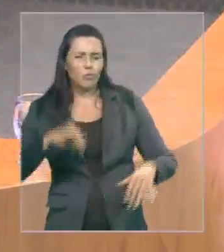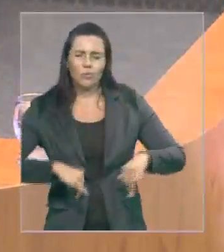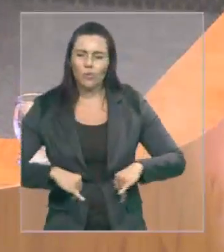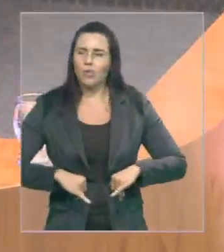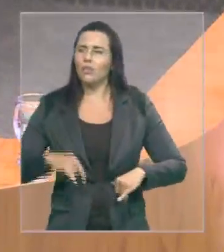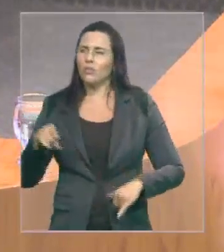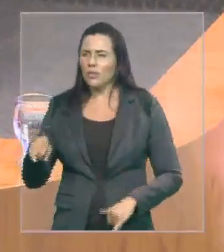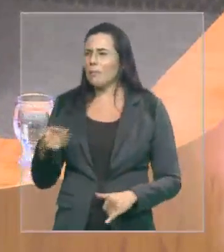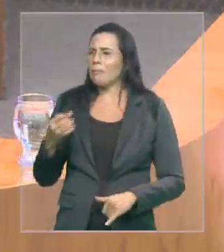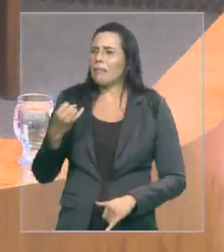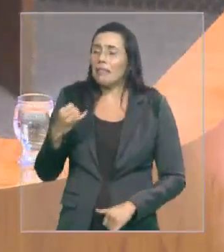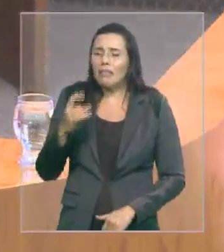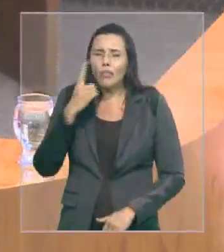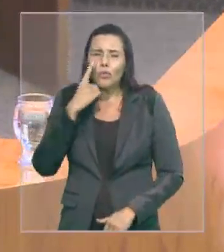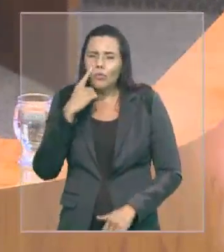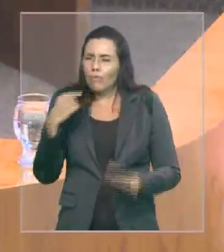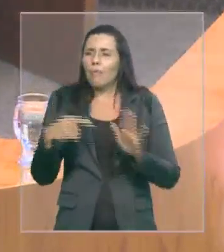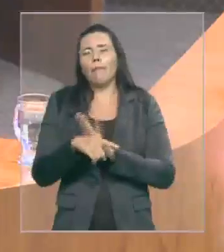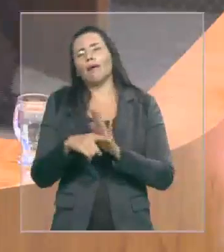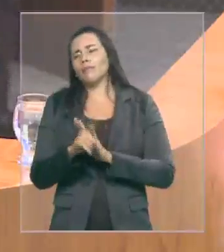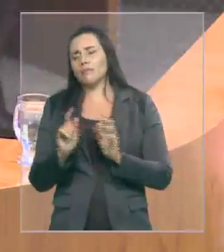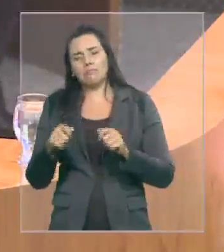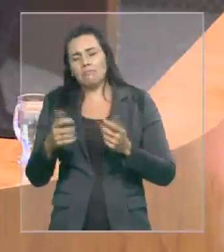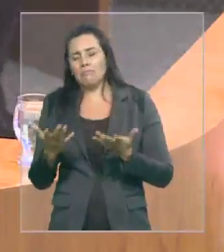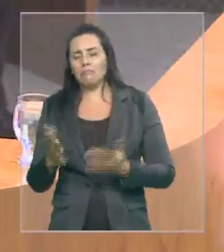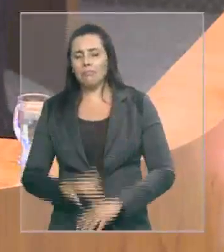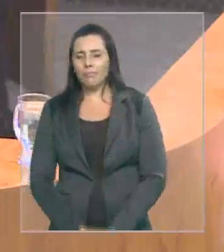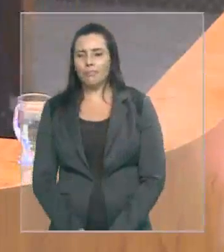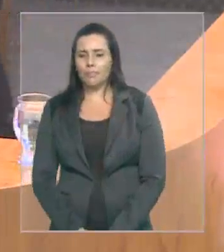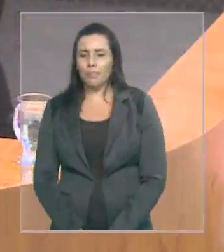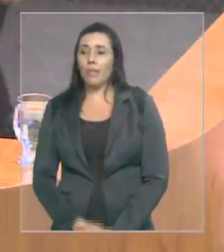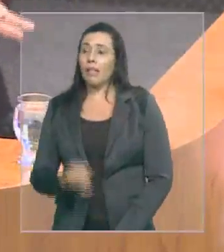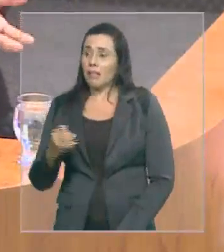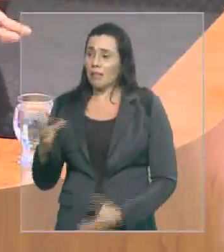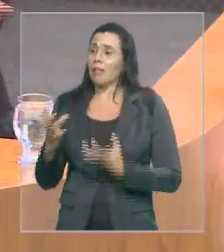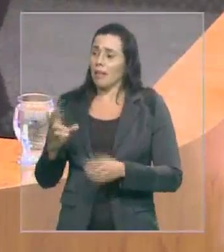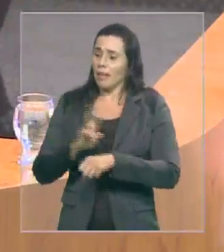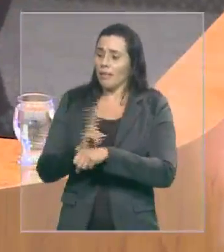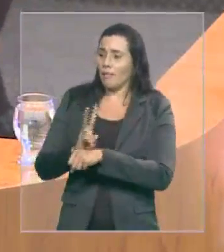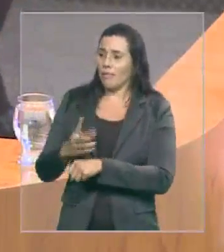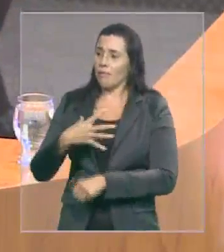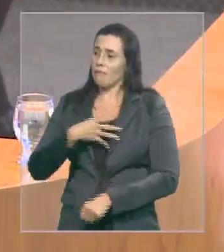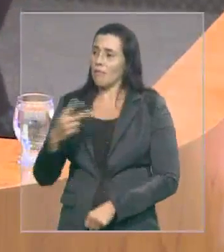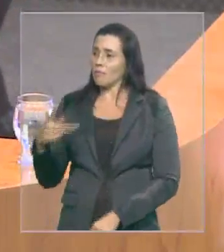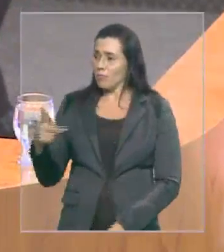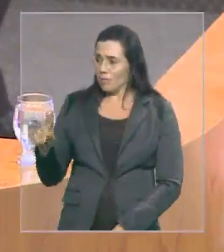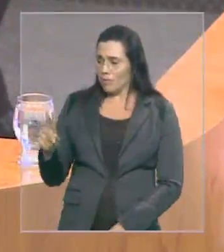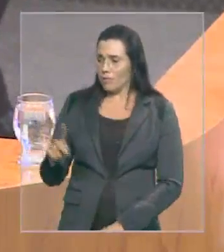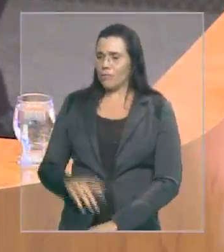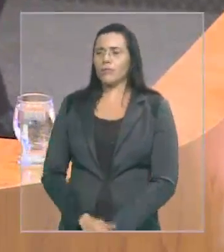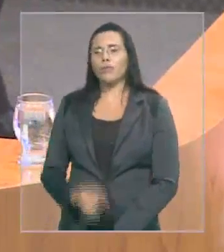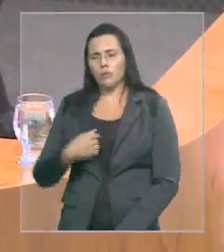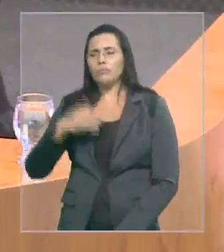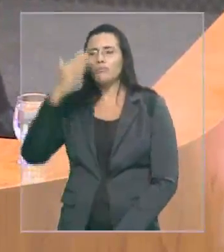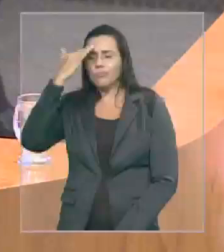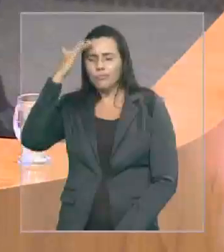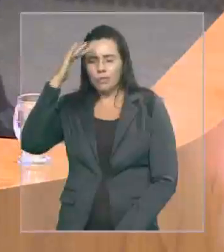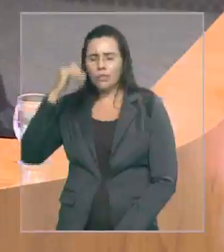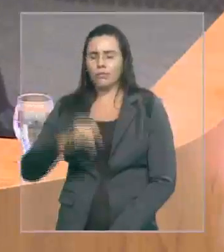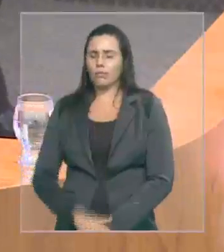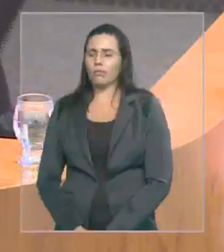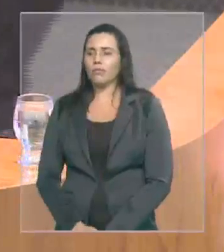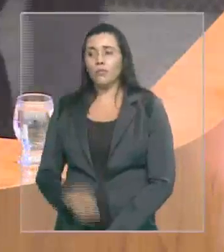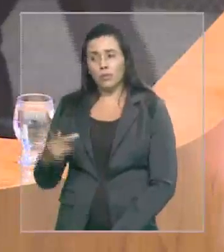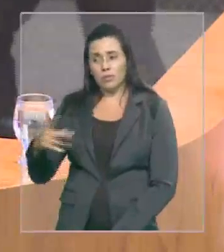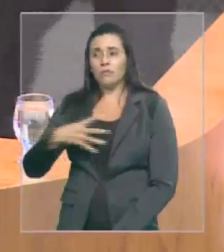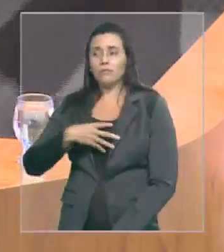necessário. Só para concluir, se o senhor quiser defender o seu filho, que eu já falei, é perfeitamente compreensível, o Júnior,